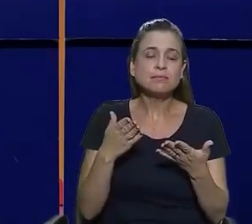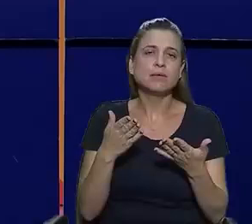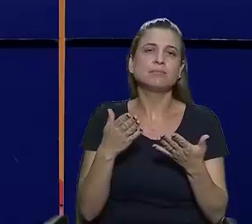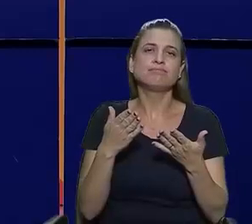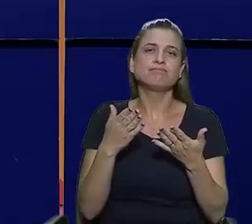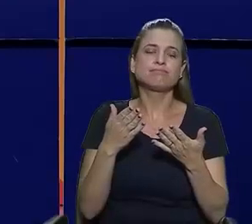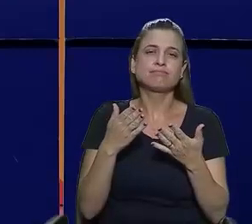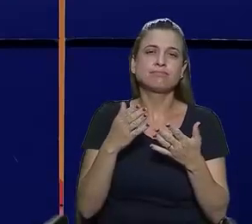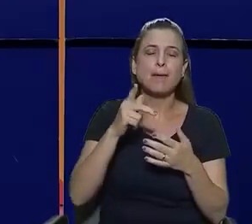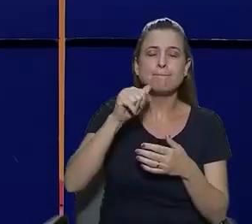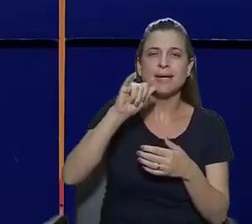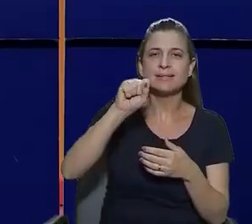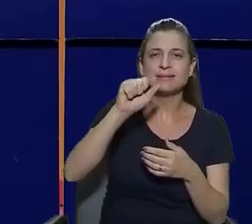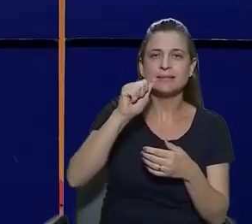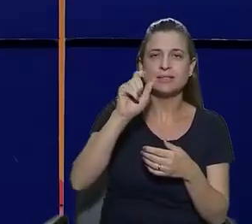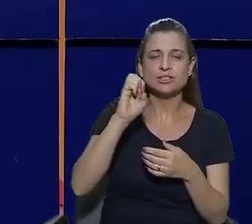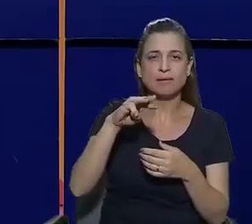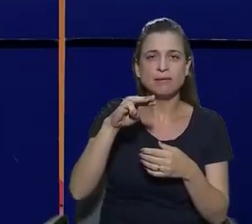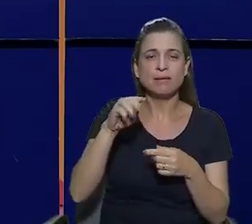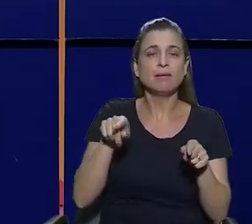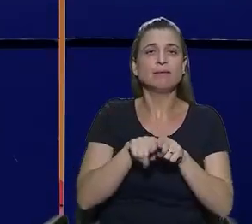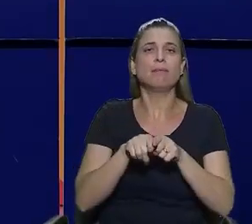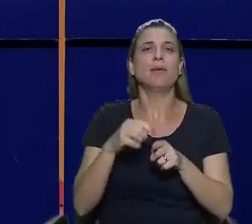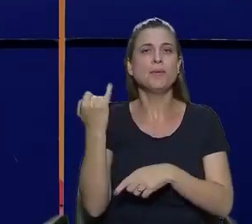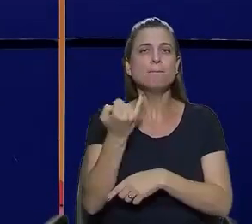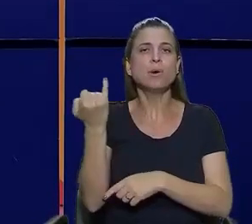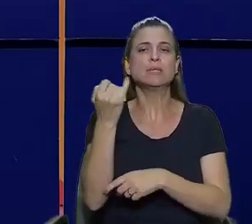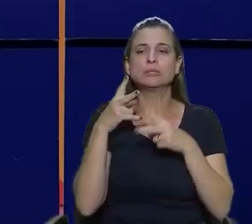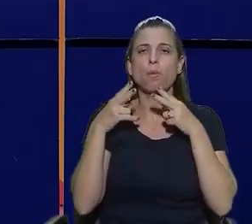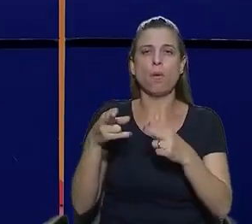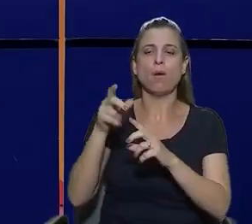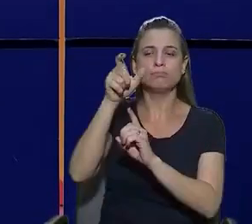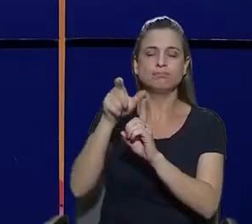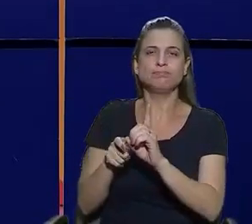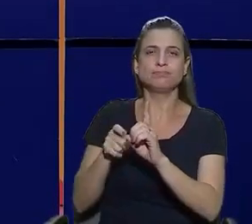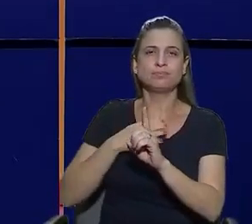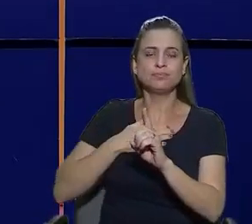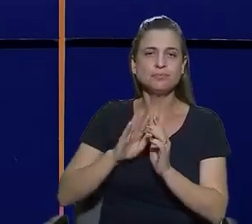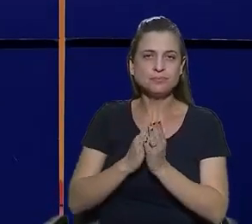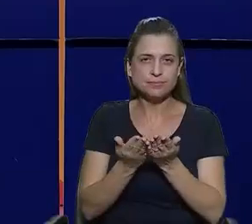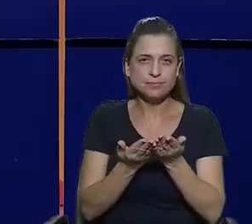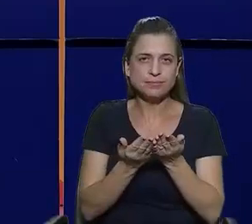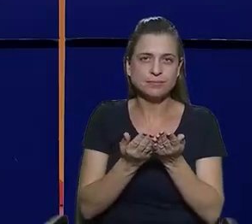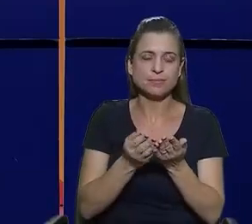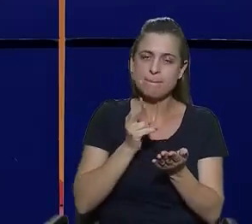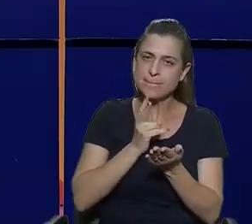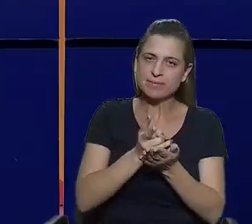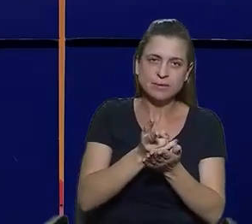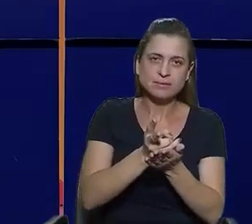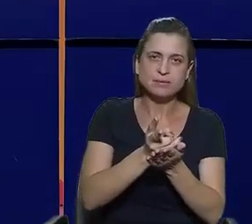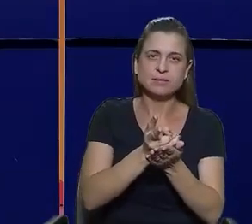para mim, ela é tão importante quanto as personagens dos meus livros. Assim, eles estão